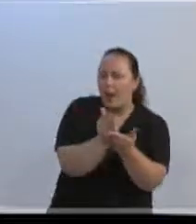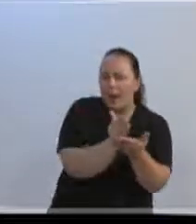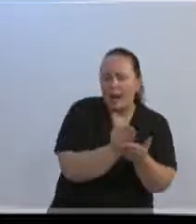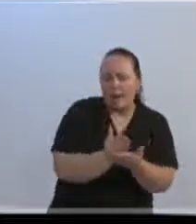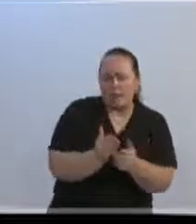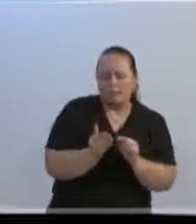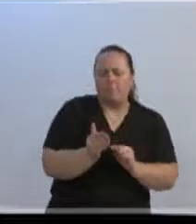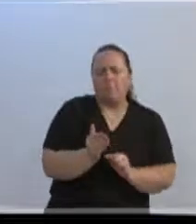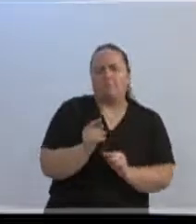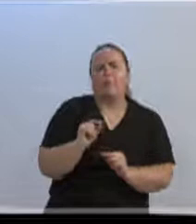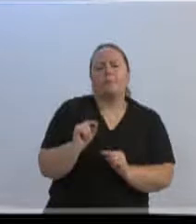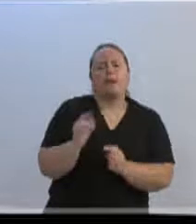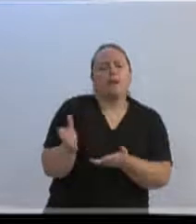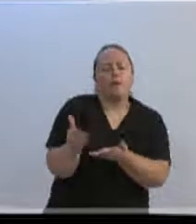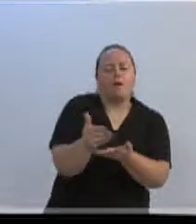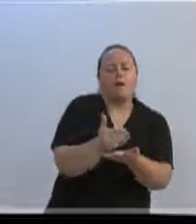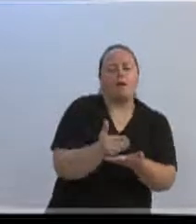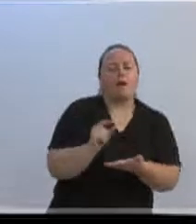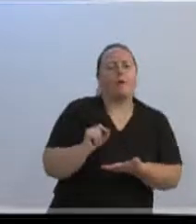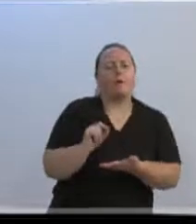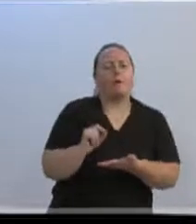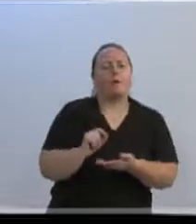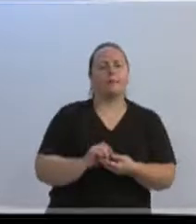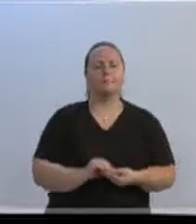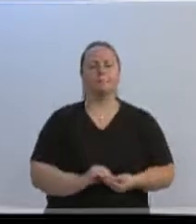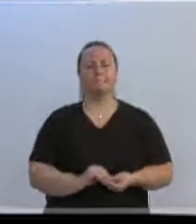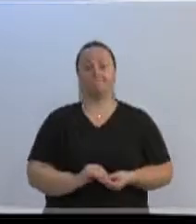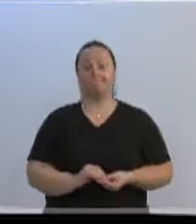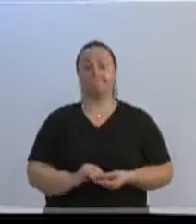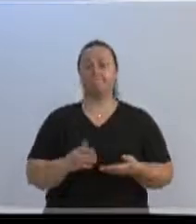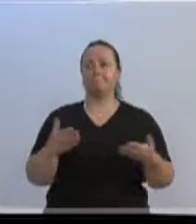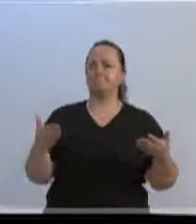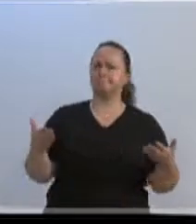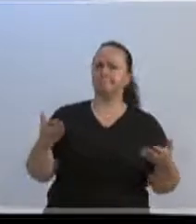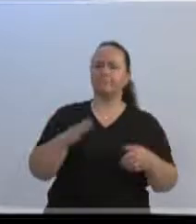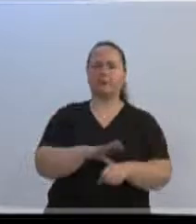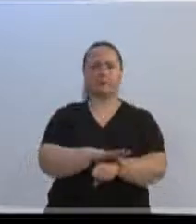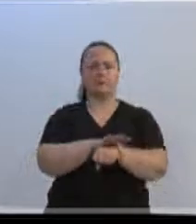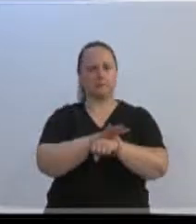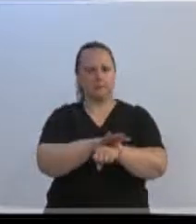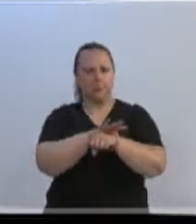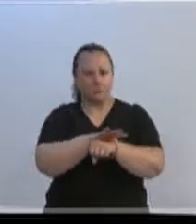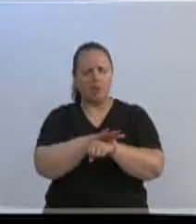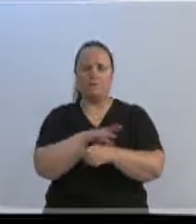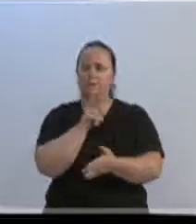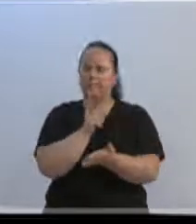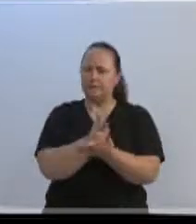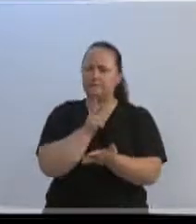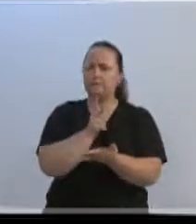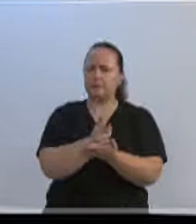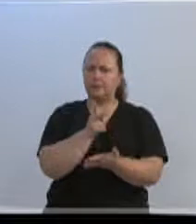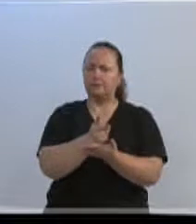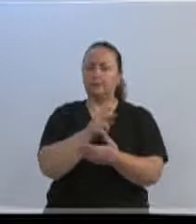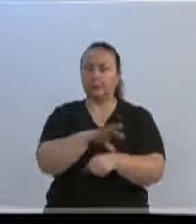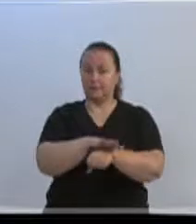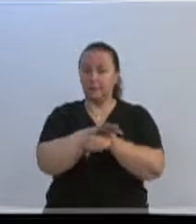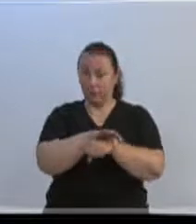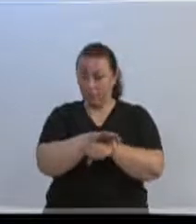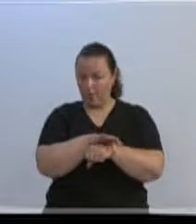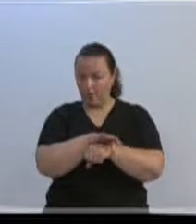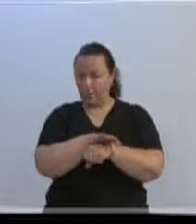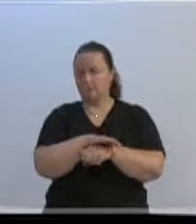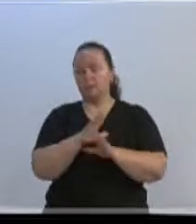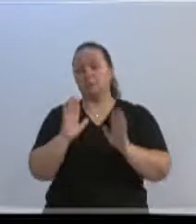se fosse uma questão de segurança permanentemente nosso município se fosse uma questão